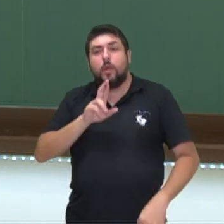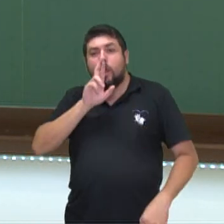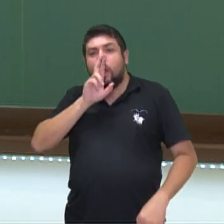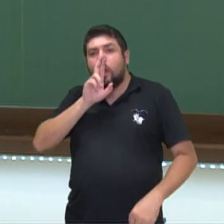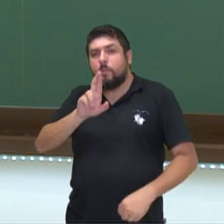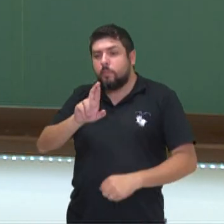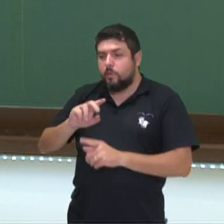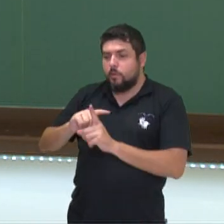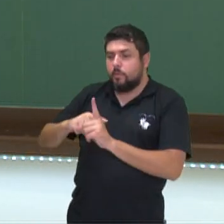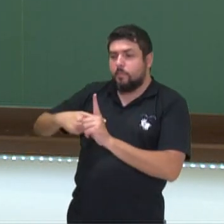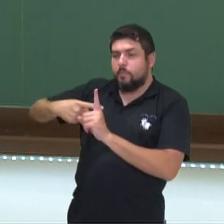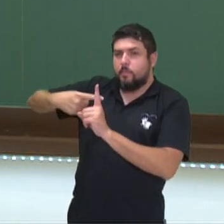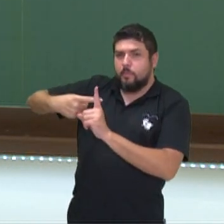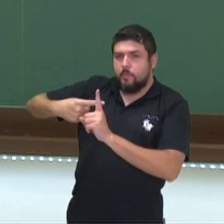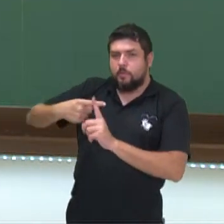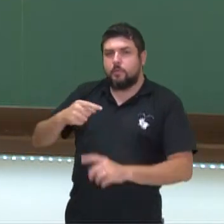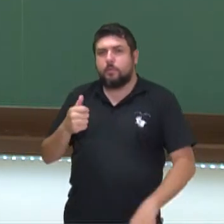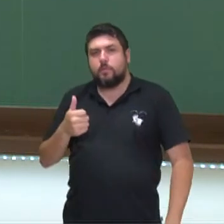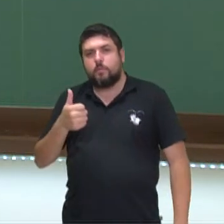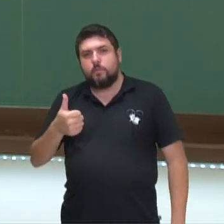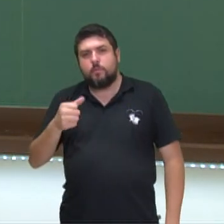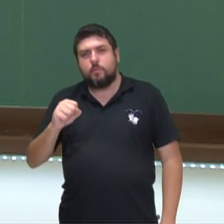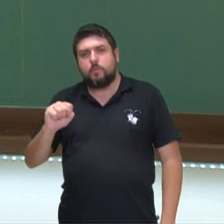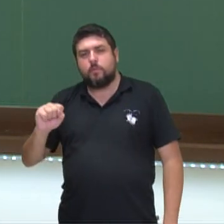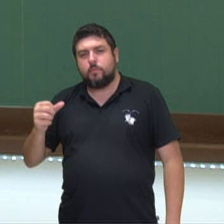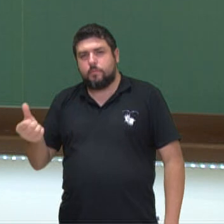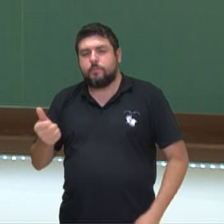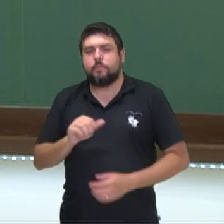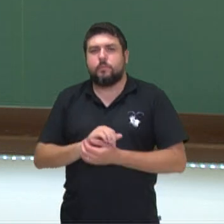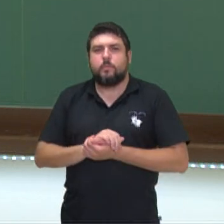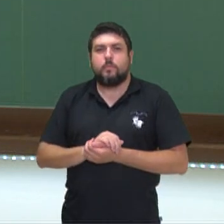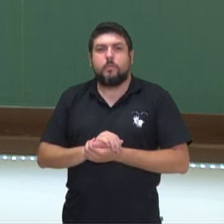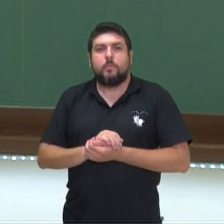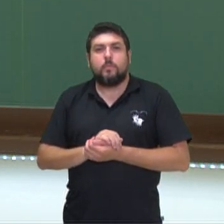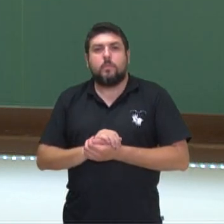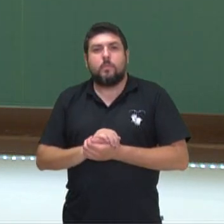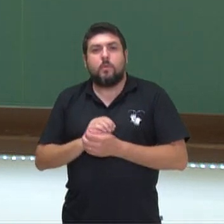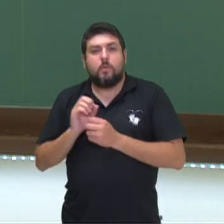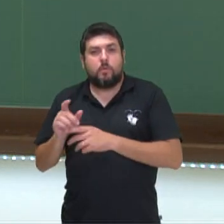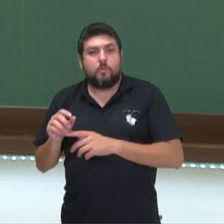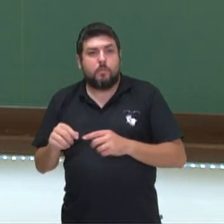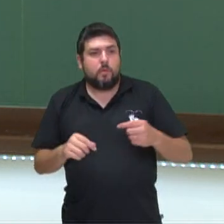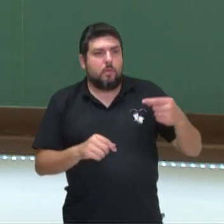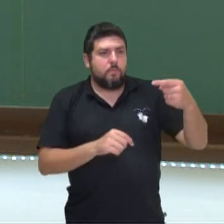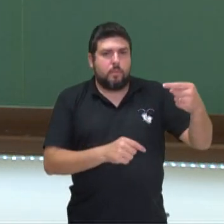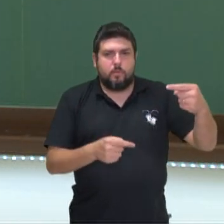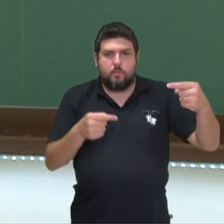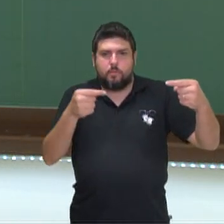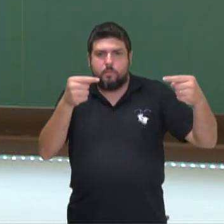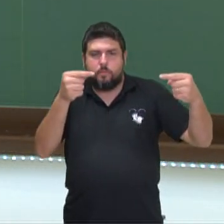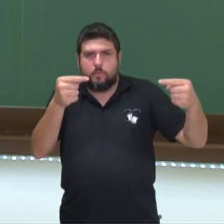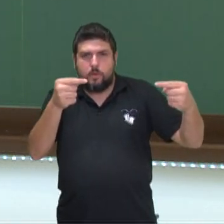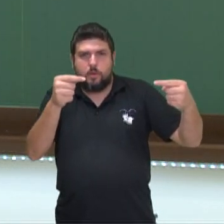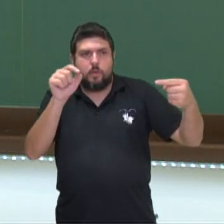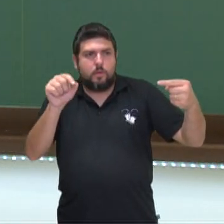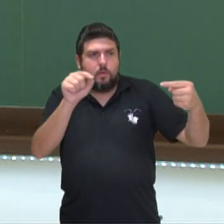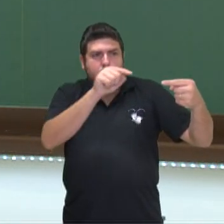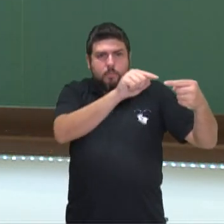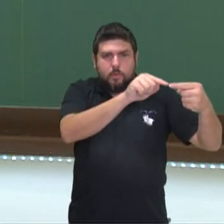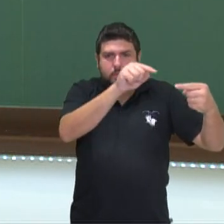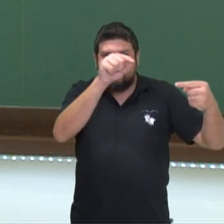1886. Ou seja, nós estamos multiplicando dois números positivos. Então, o resultado